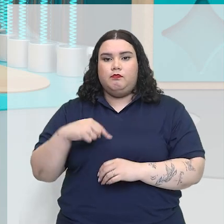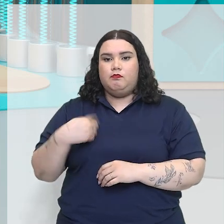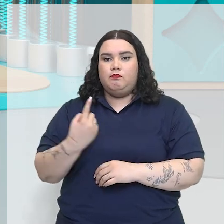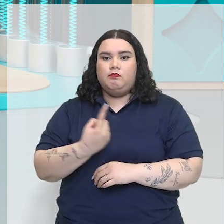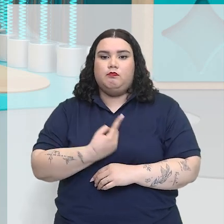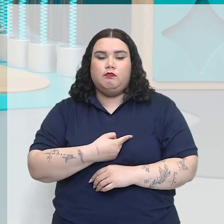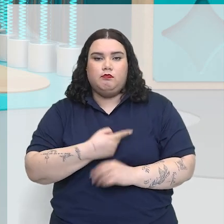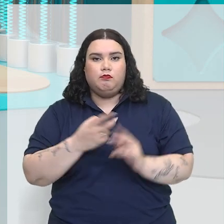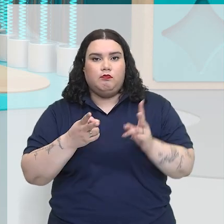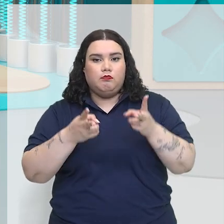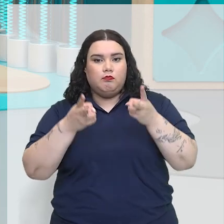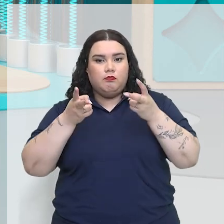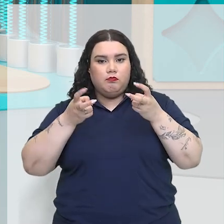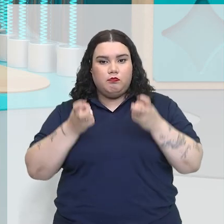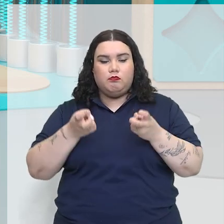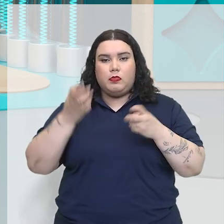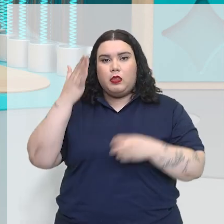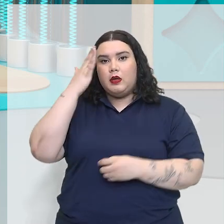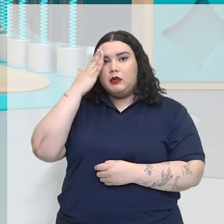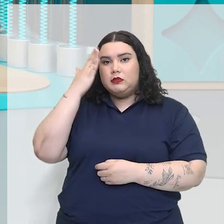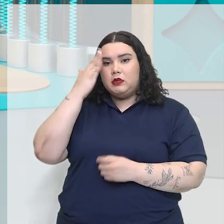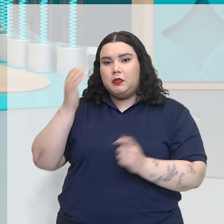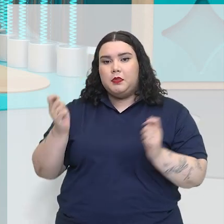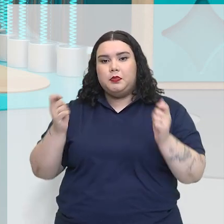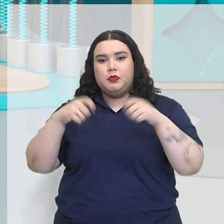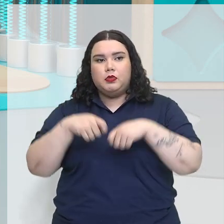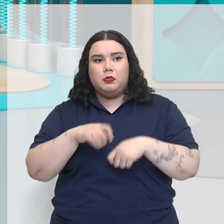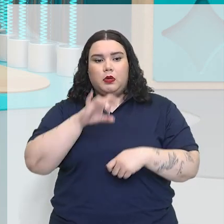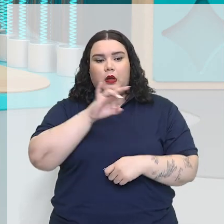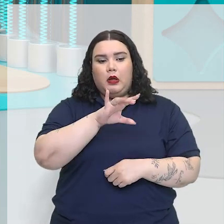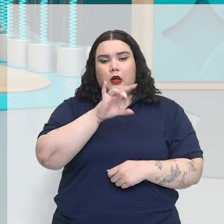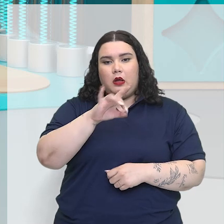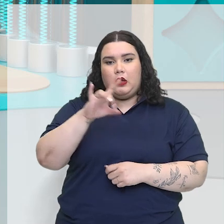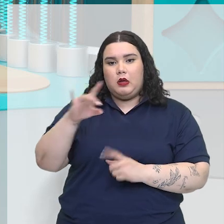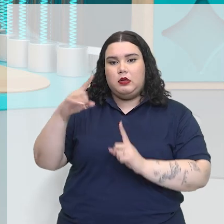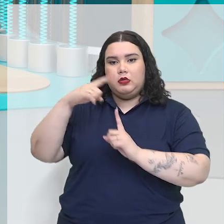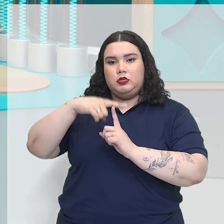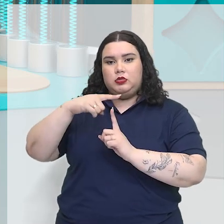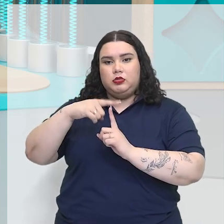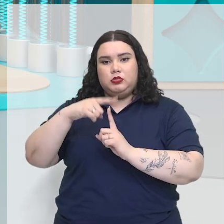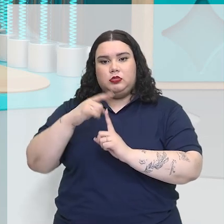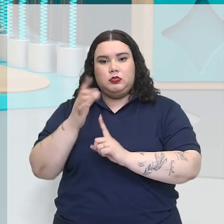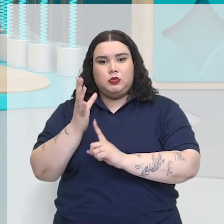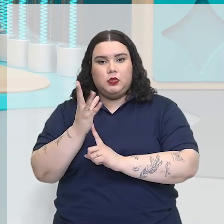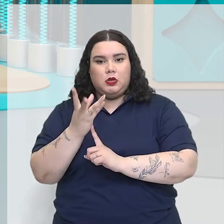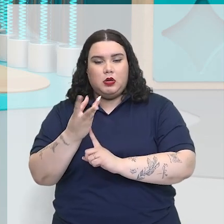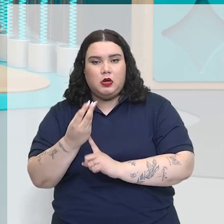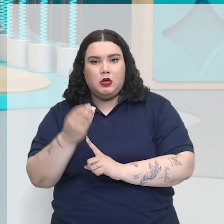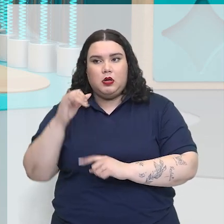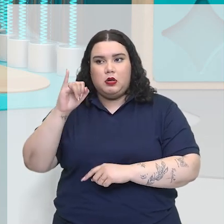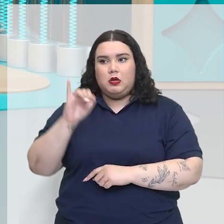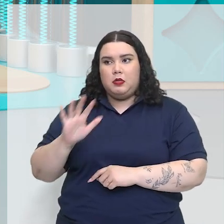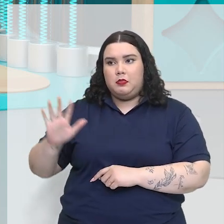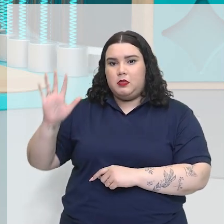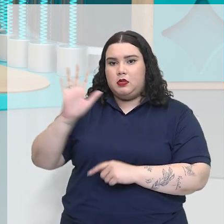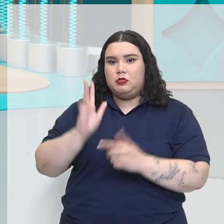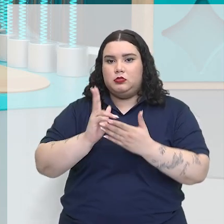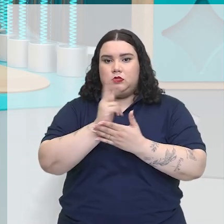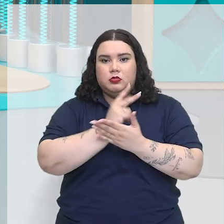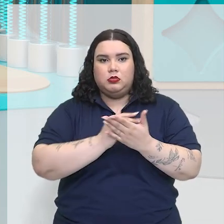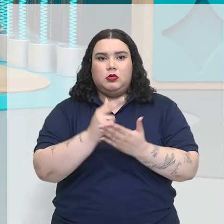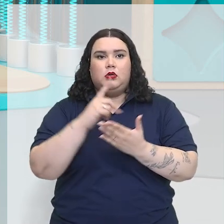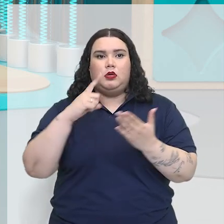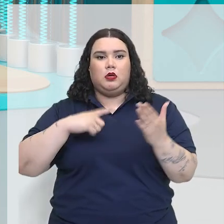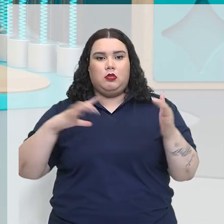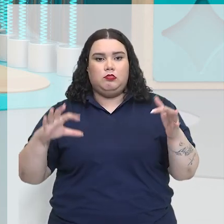vamos saber ou observar que cada obra, cada imagem, desenho, existe um texto